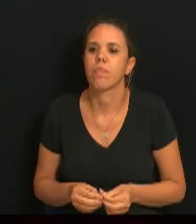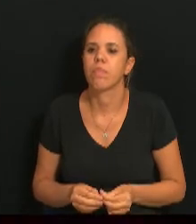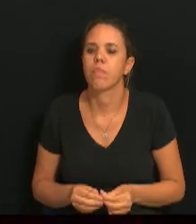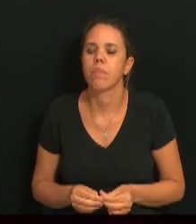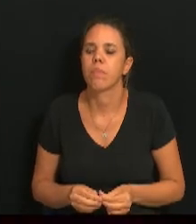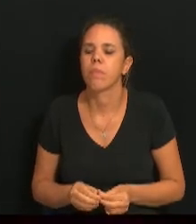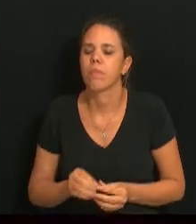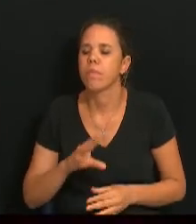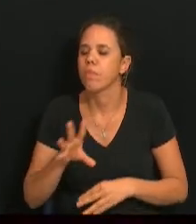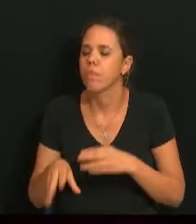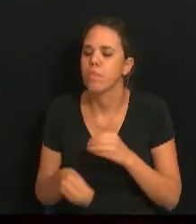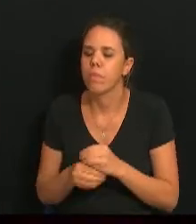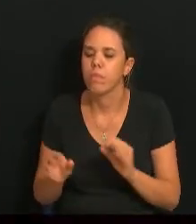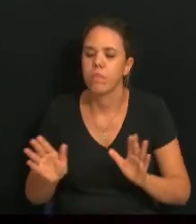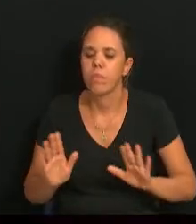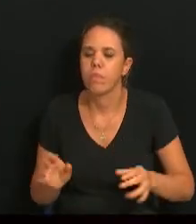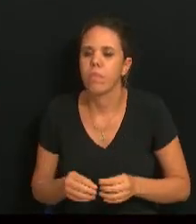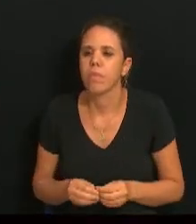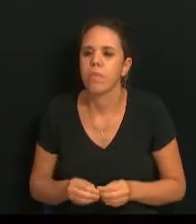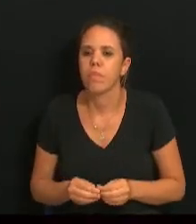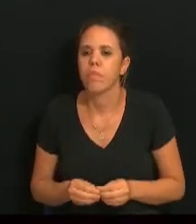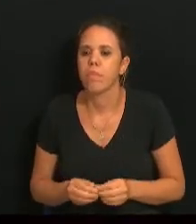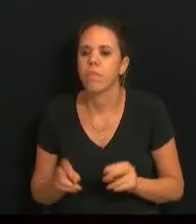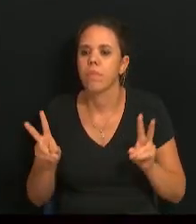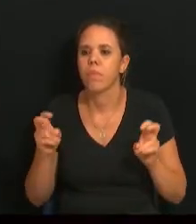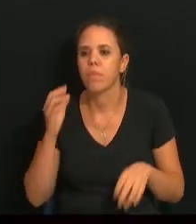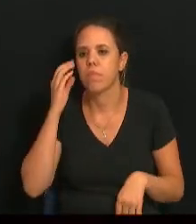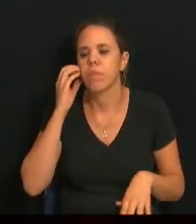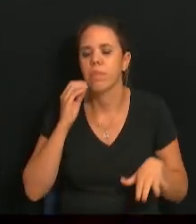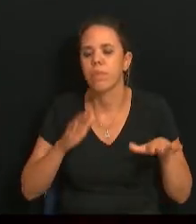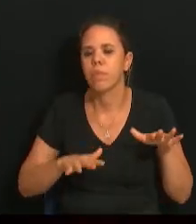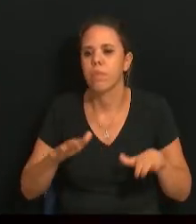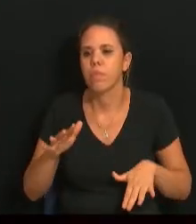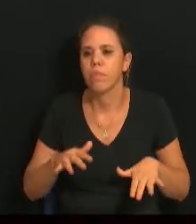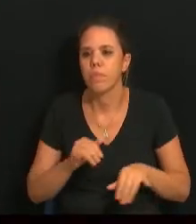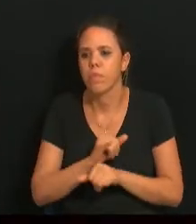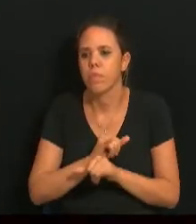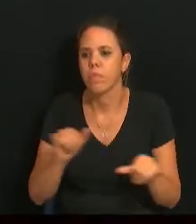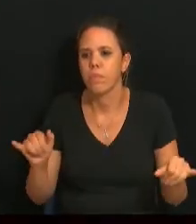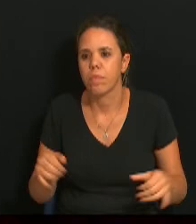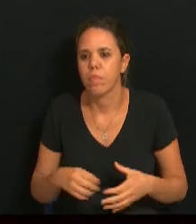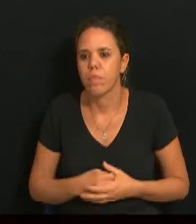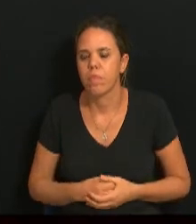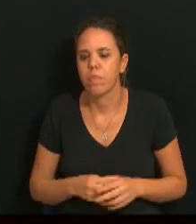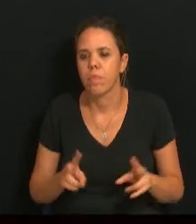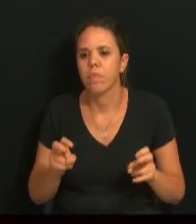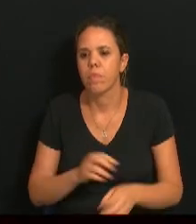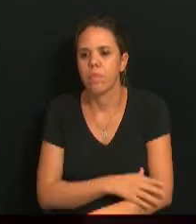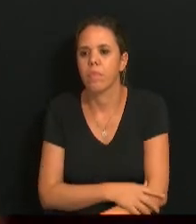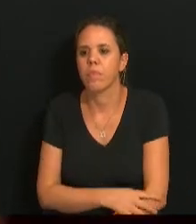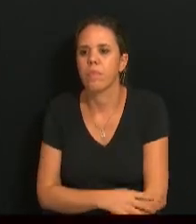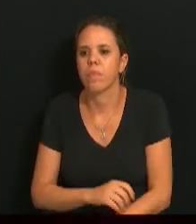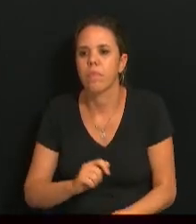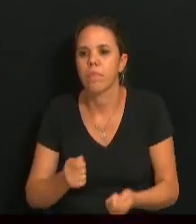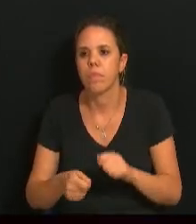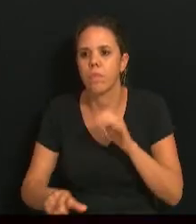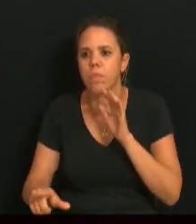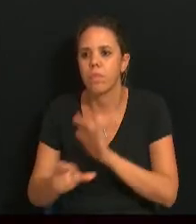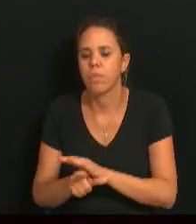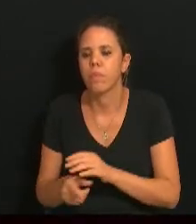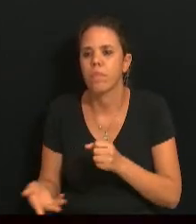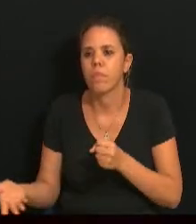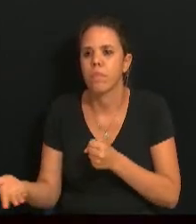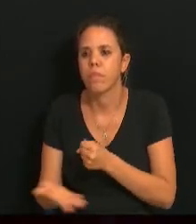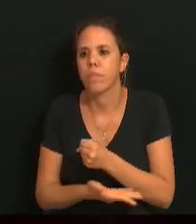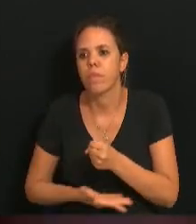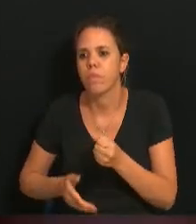fica até... Mas tem um aspecto, talvez, assim, como tem um anúncio de que esse tema da adequação da lei do piso seja adequado na